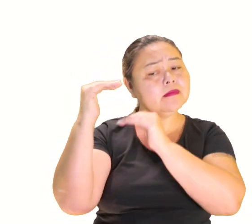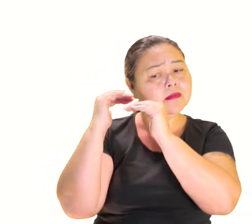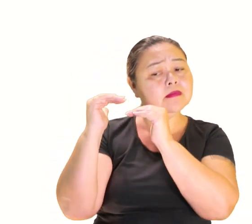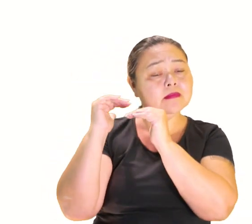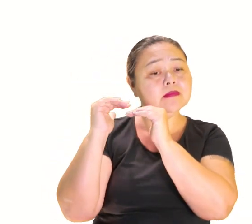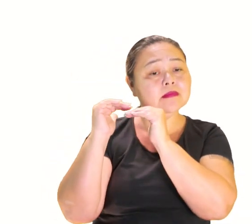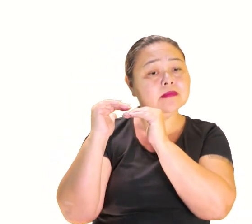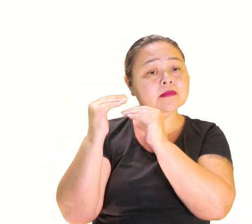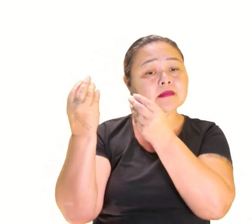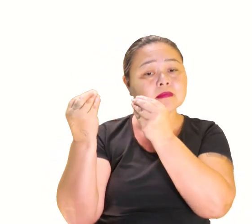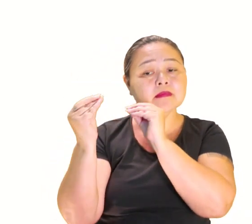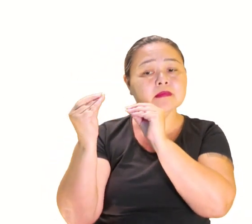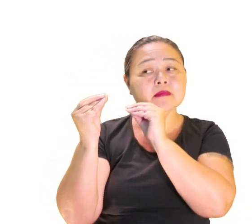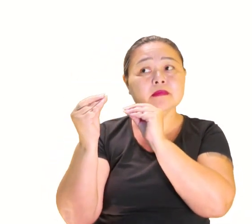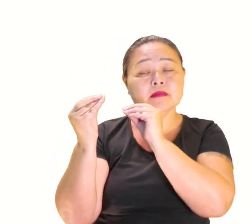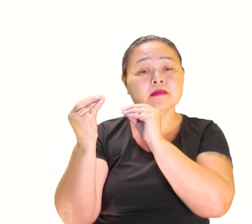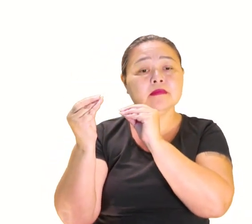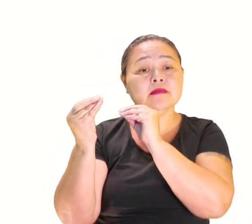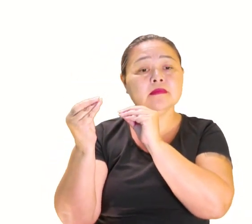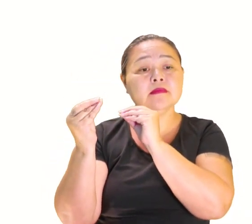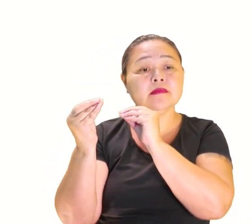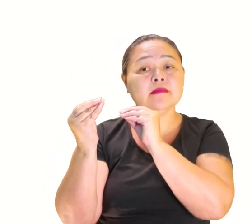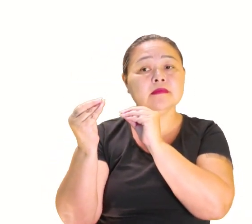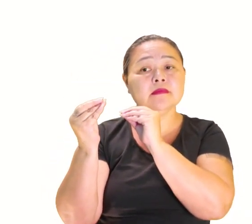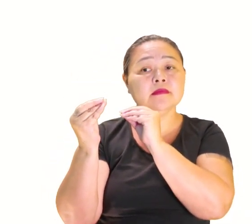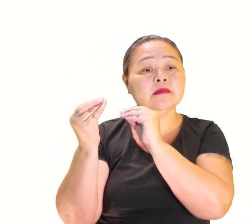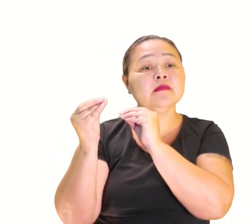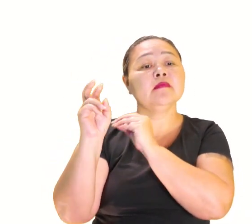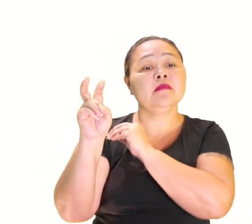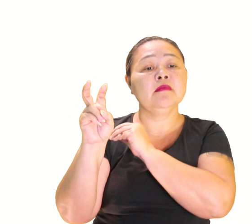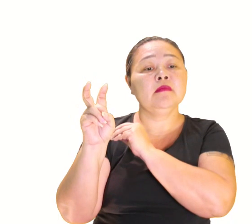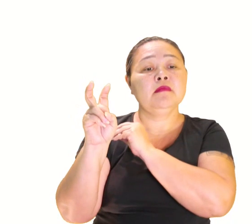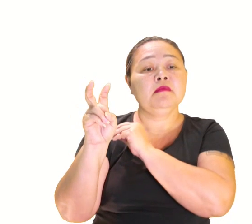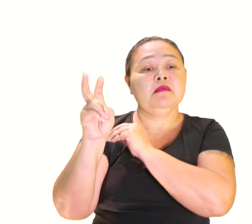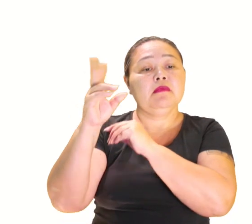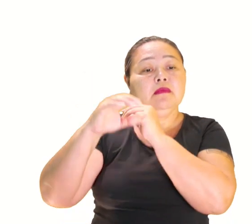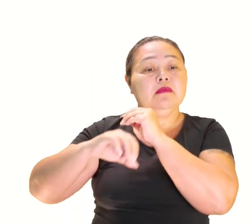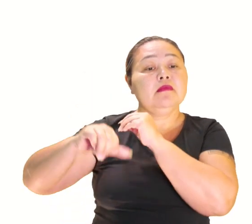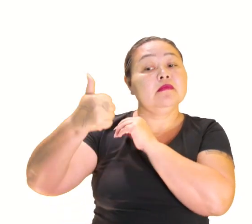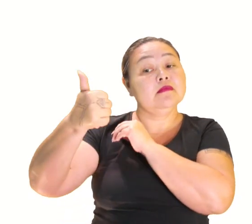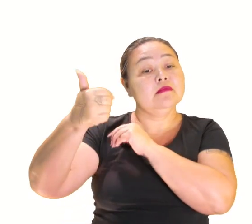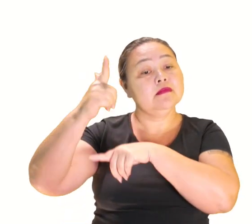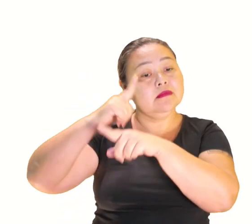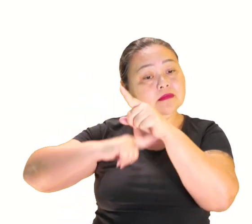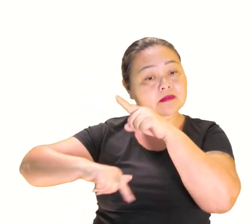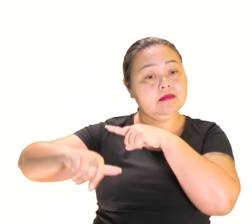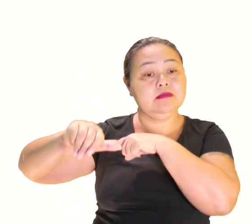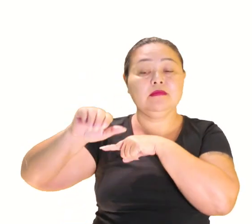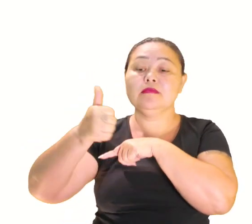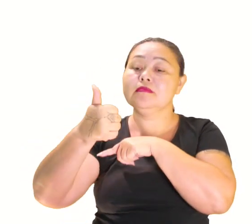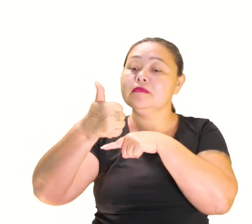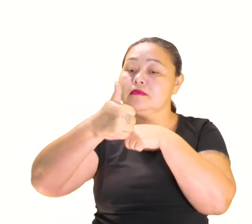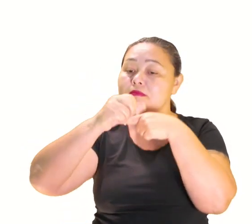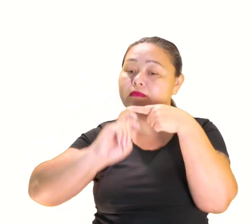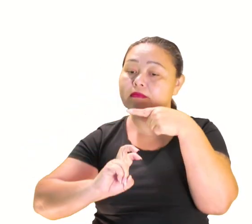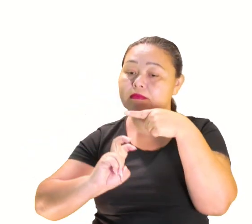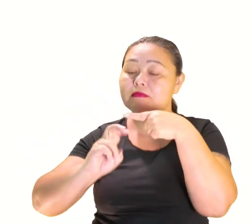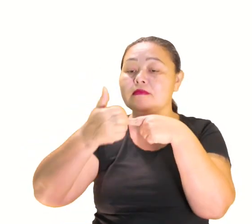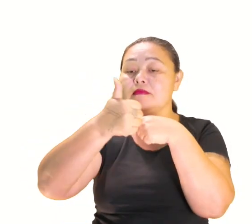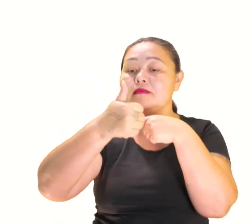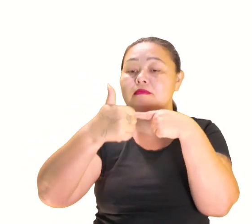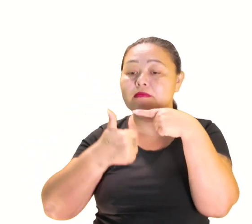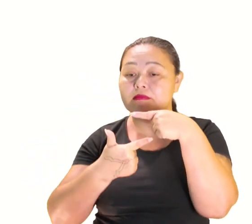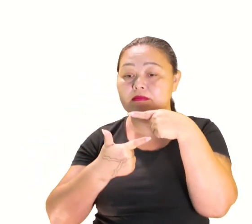aquele esqueminha, né? Não vai? Uhum. Aqui vai ser 5? 5. Aqui vai ser 1? Aqui vai ser 1 quinto? 1 quinto. E aqui vai